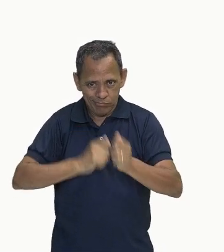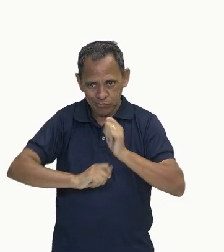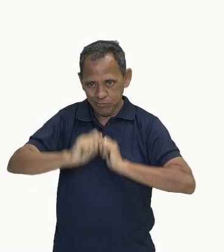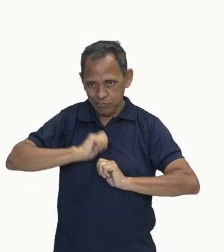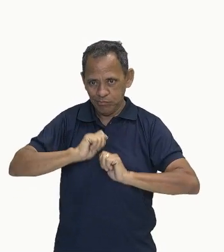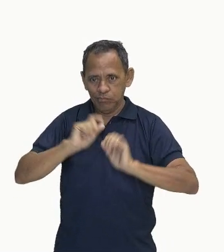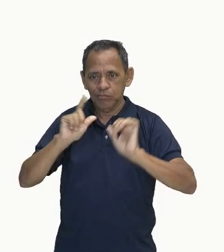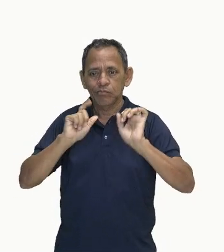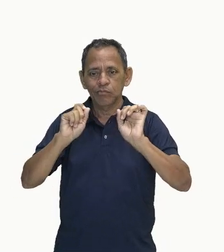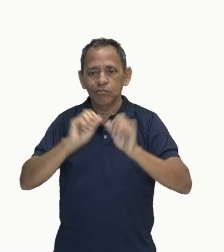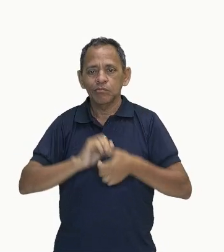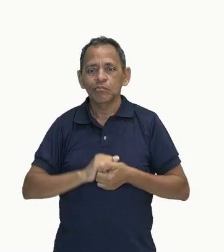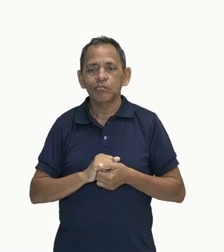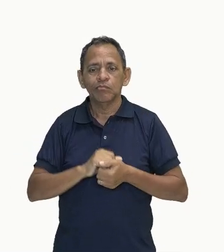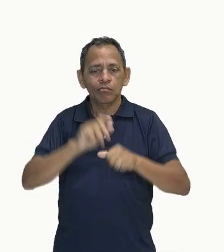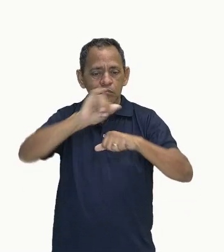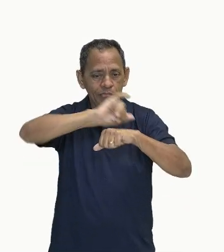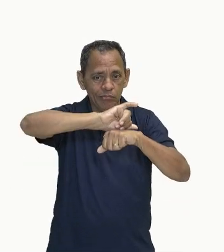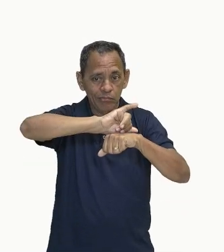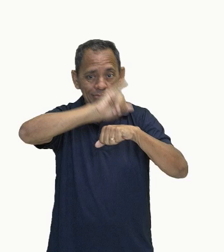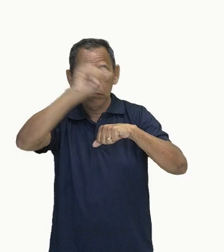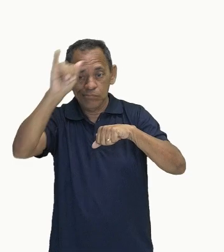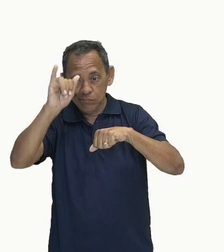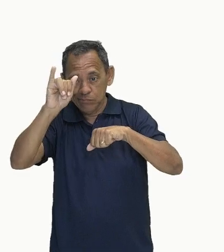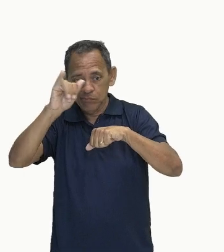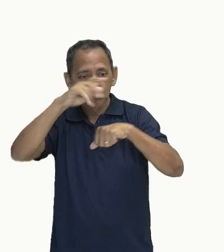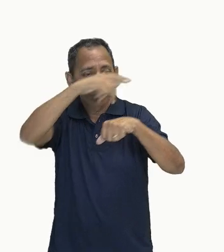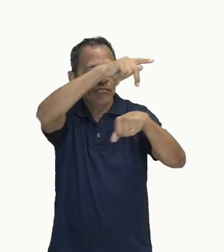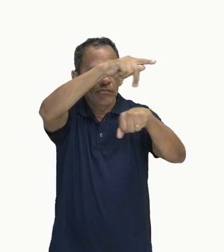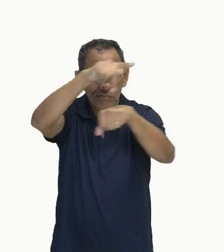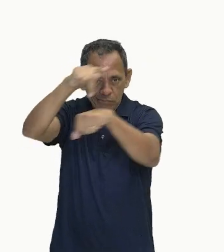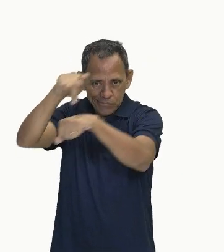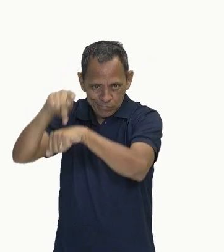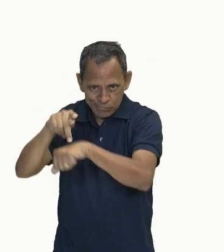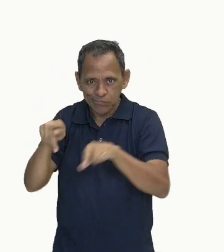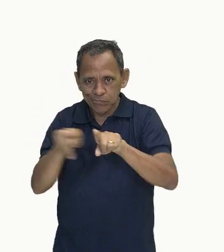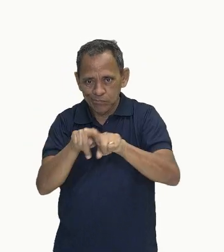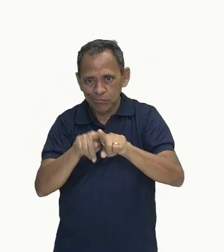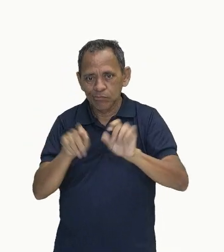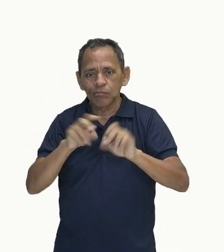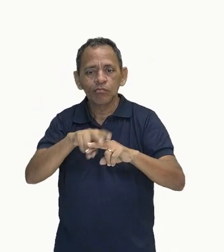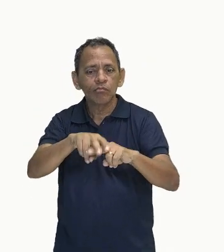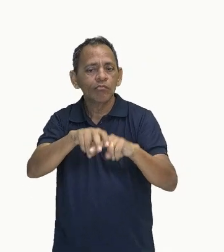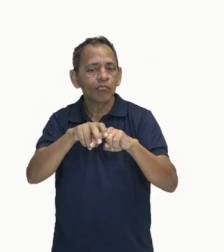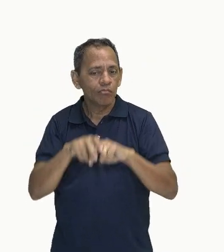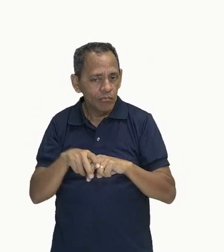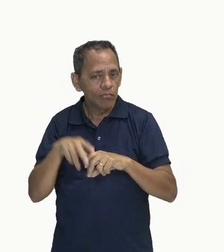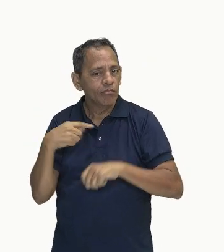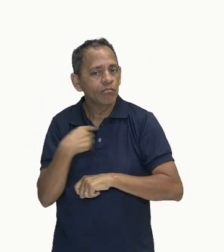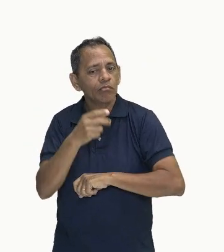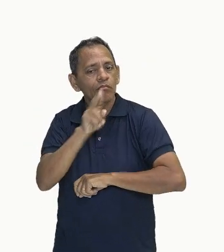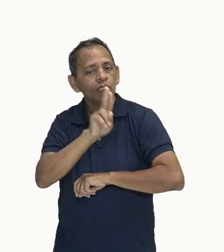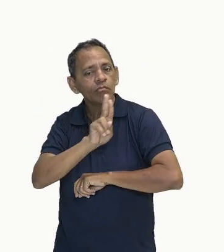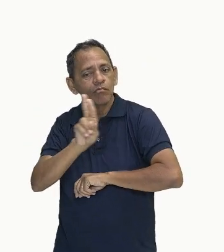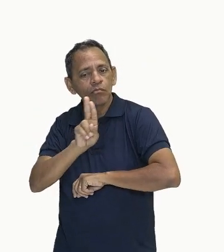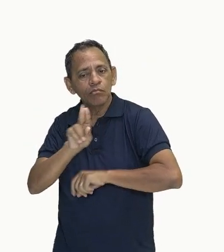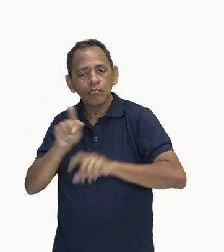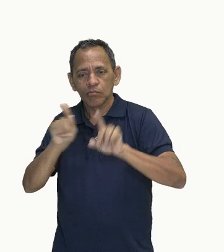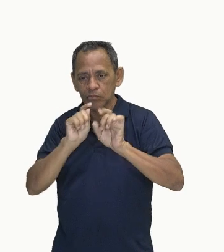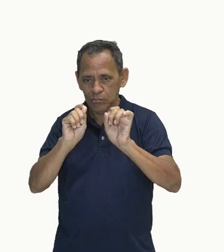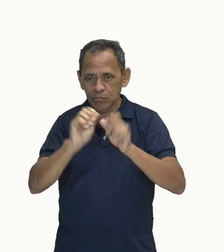econômicas, nós exportamos para outros países, tá bom? Então, por isso aqui a gente coloca esse